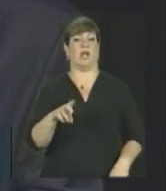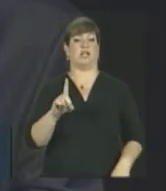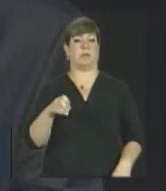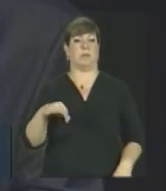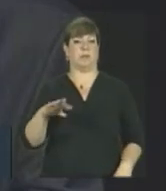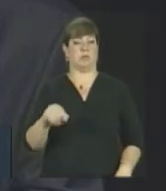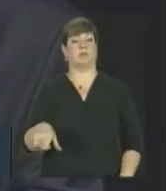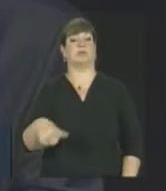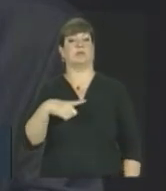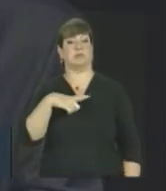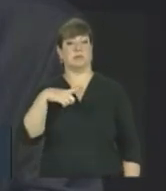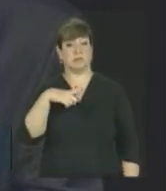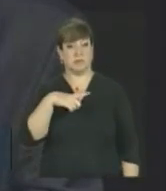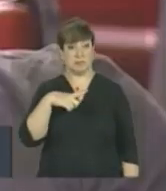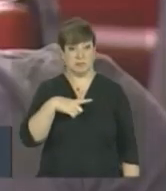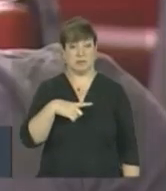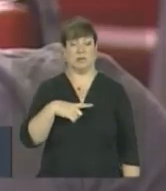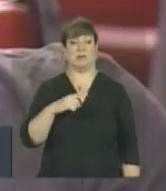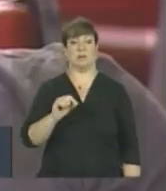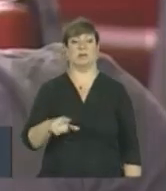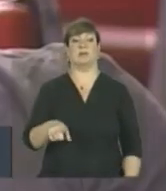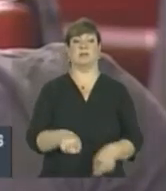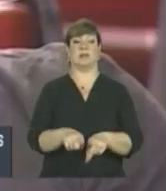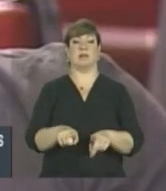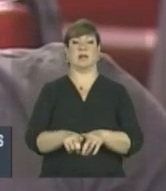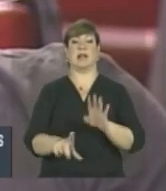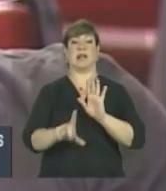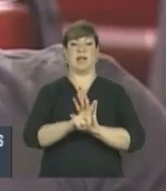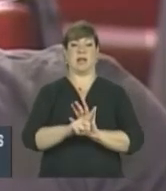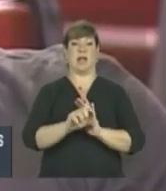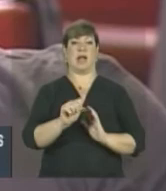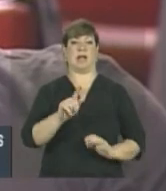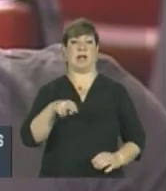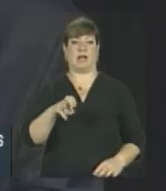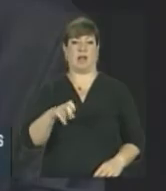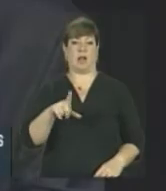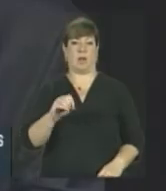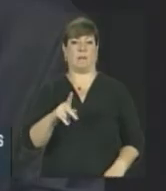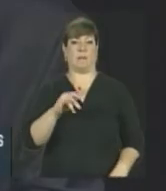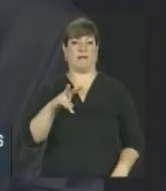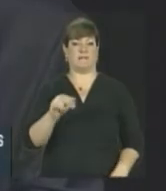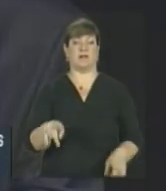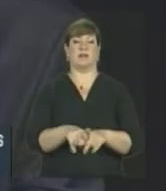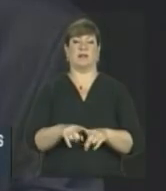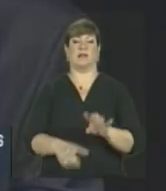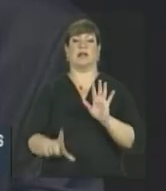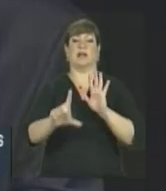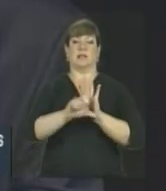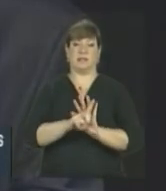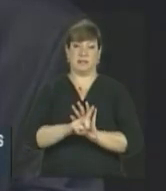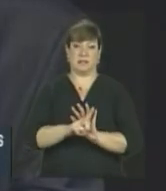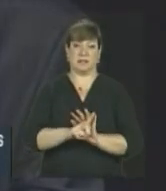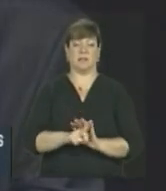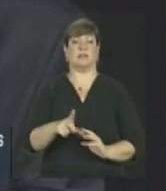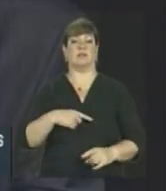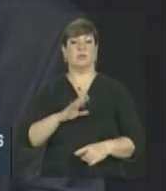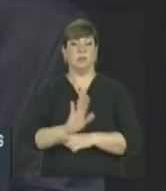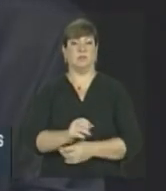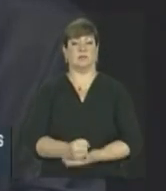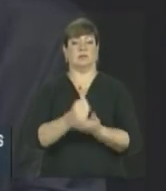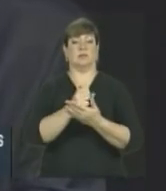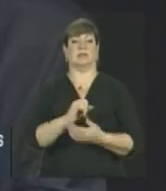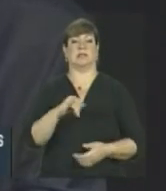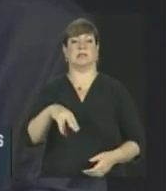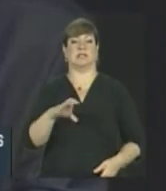ou via a lei Agnello Piva, ou via a lei do incentivo,